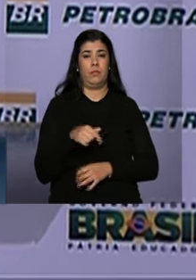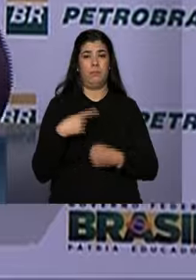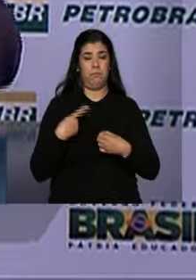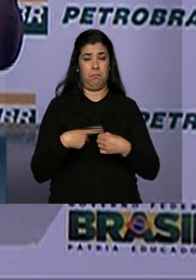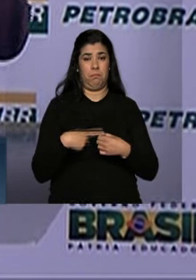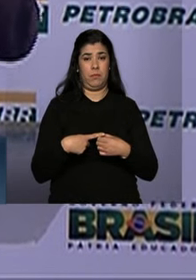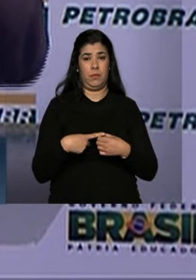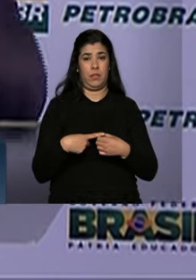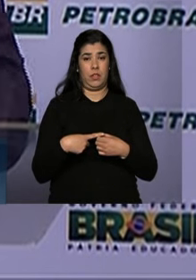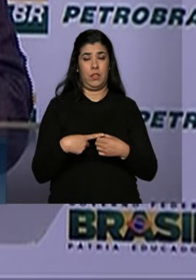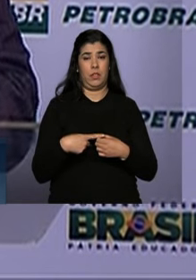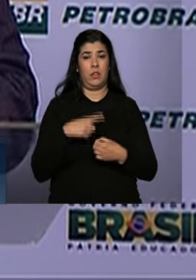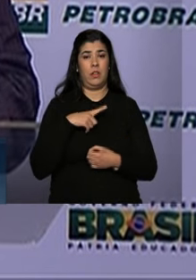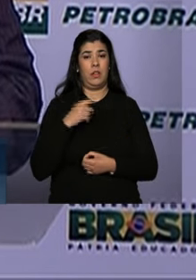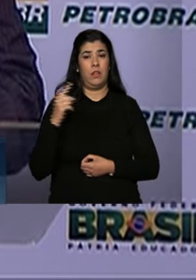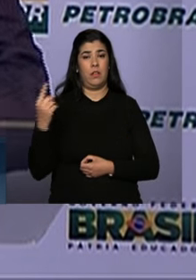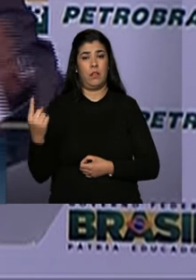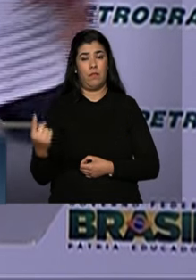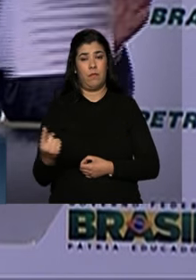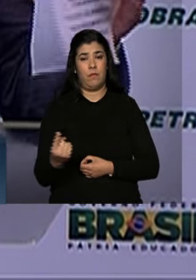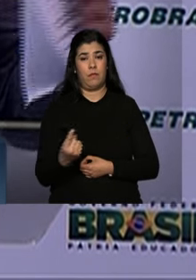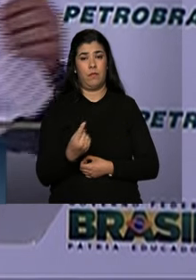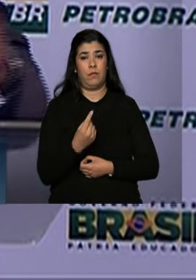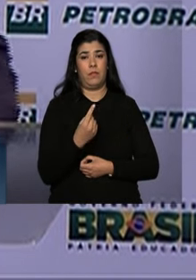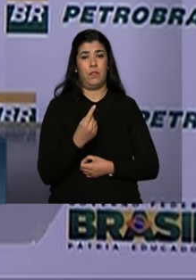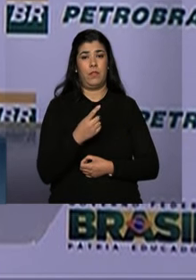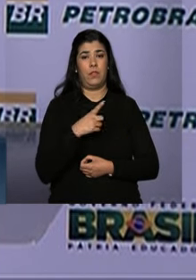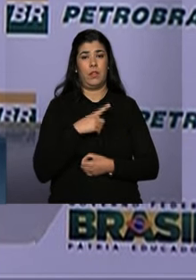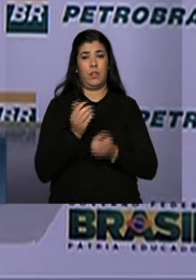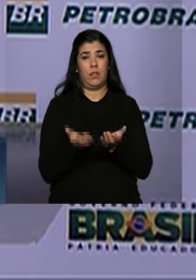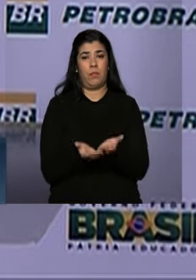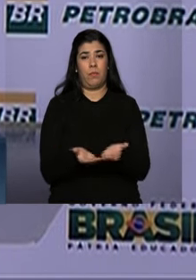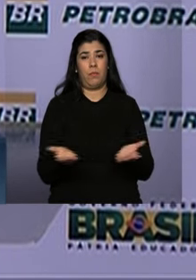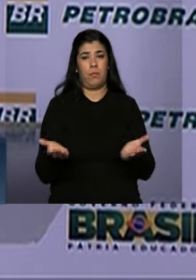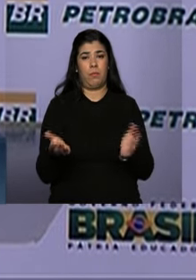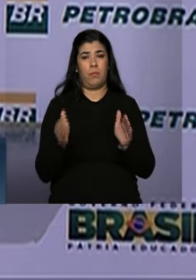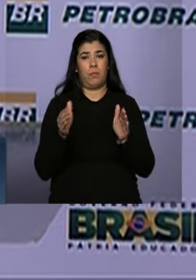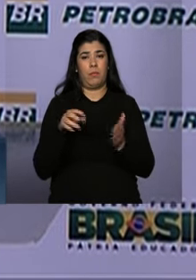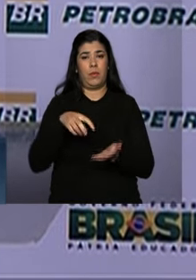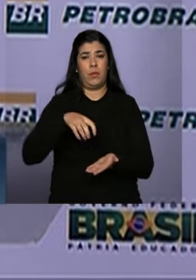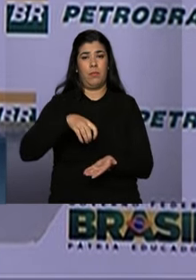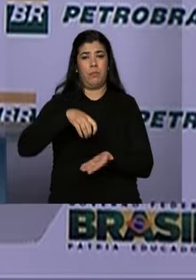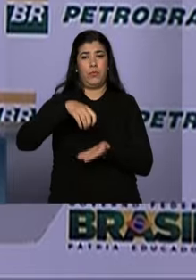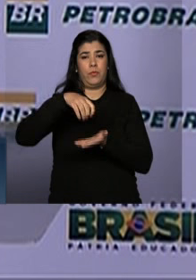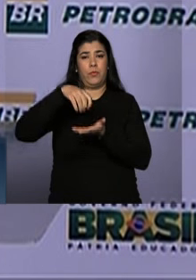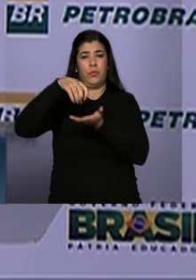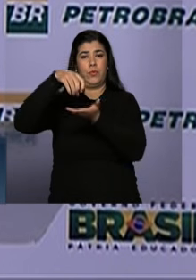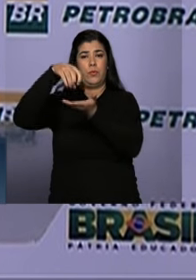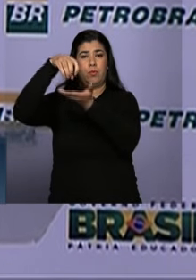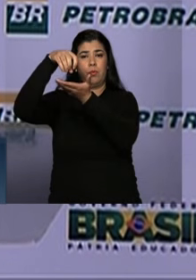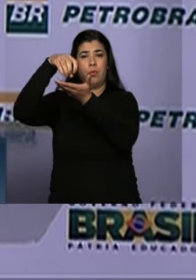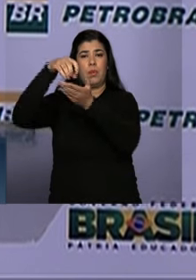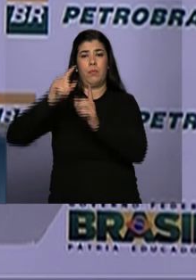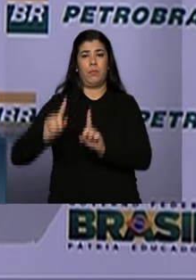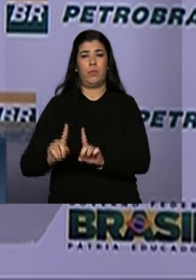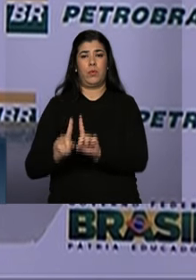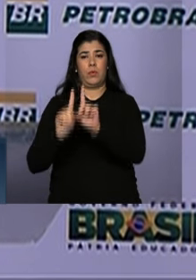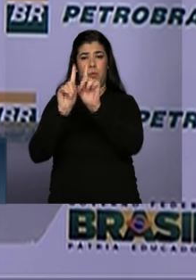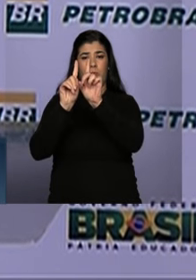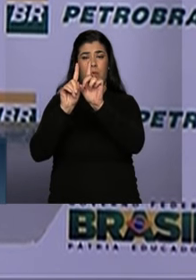e subíamos num guindaste para chegarmos até a torre de